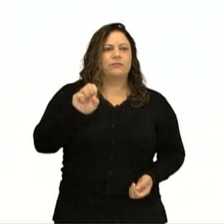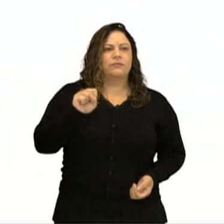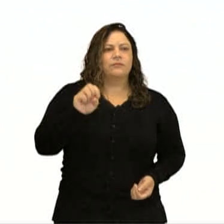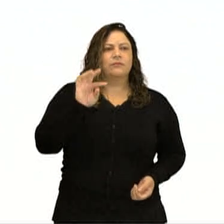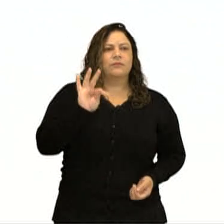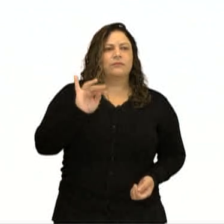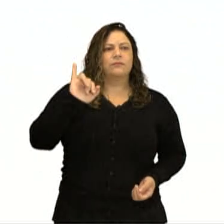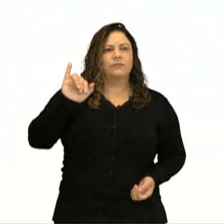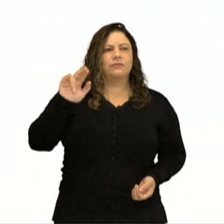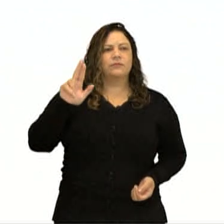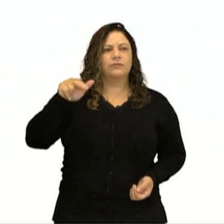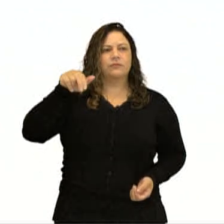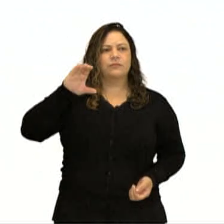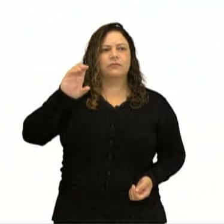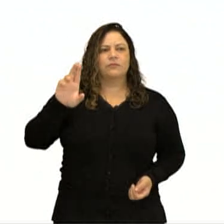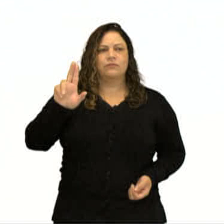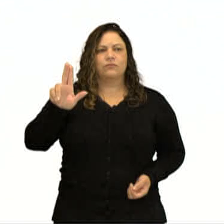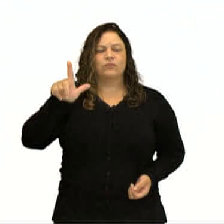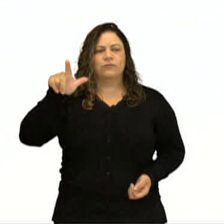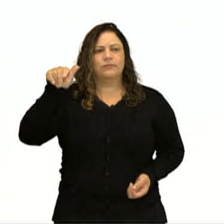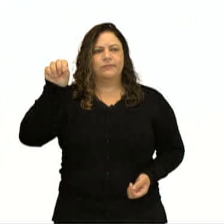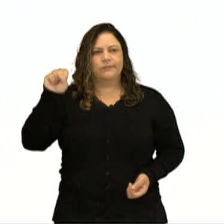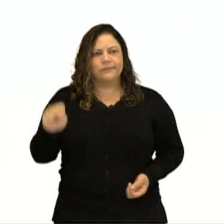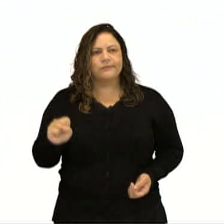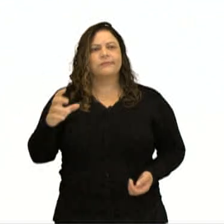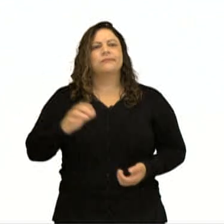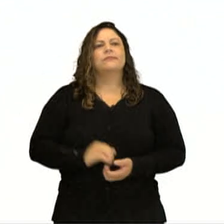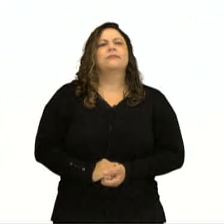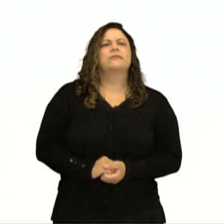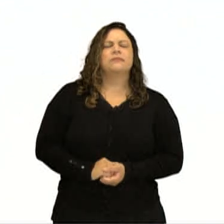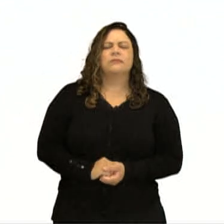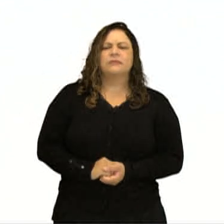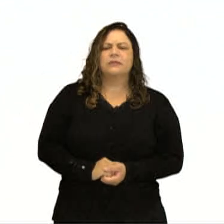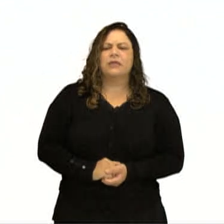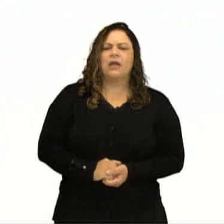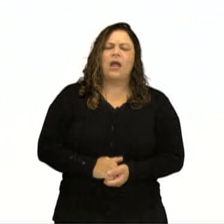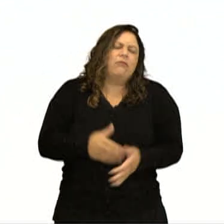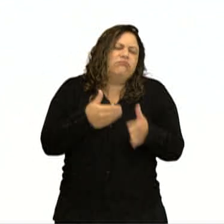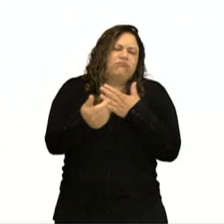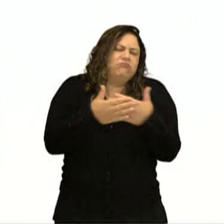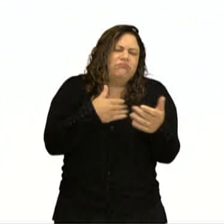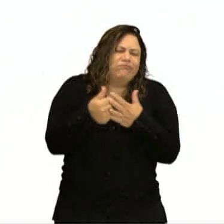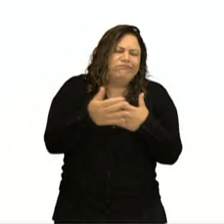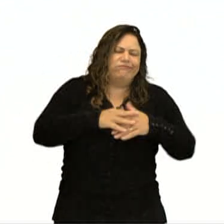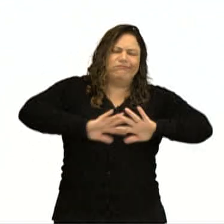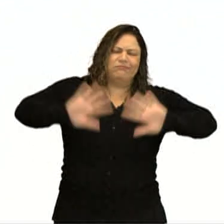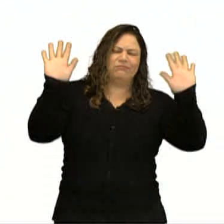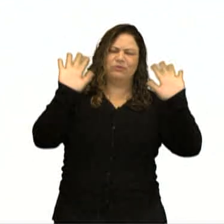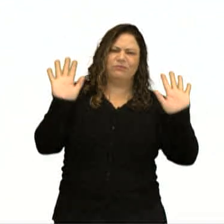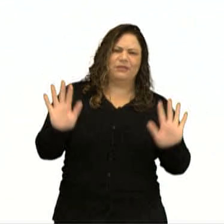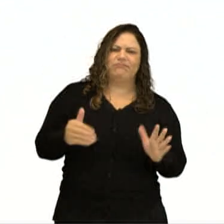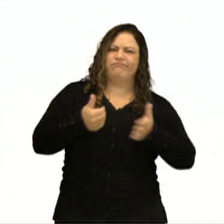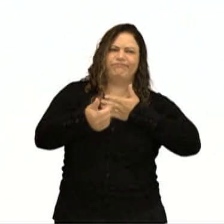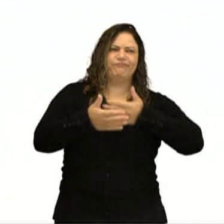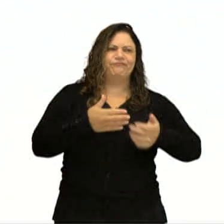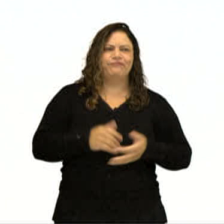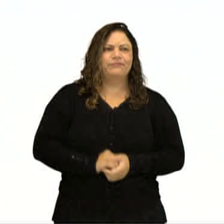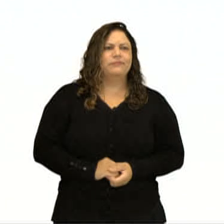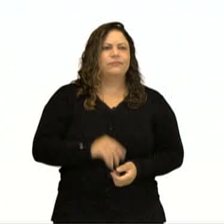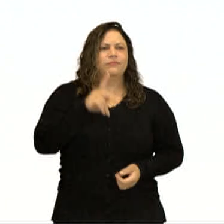Questiuncas, questão pequena e de pouco valor, questão sem importância.